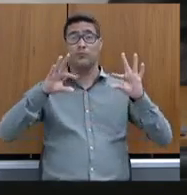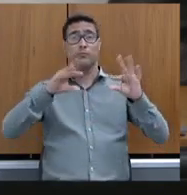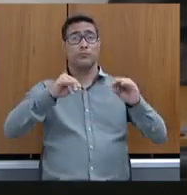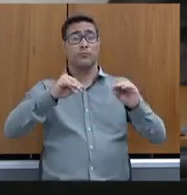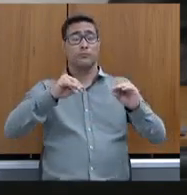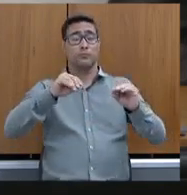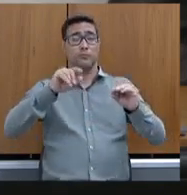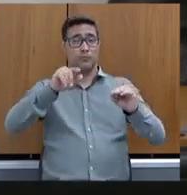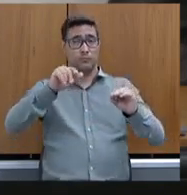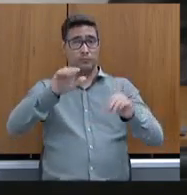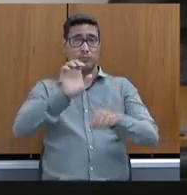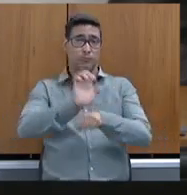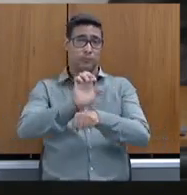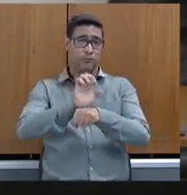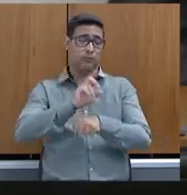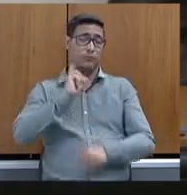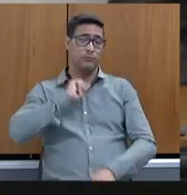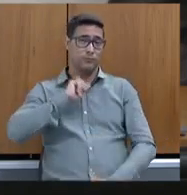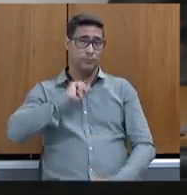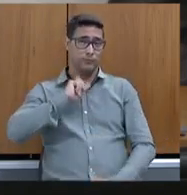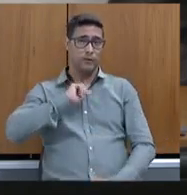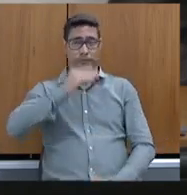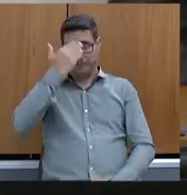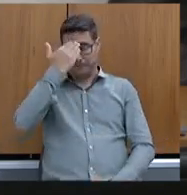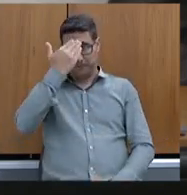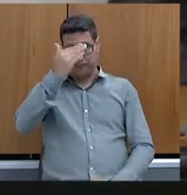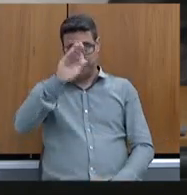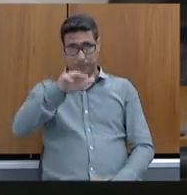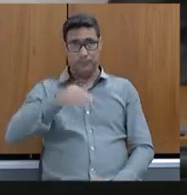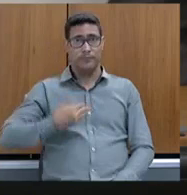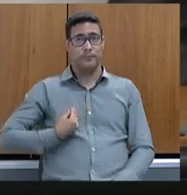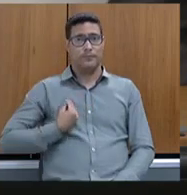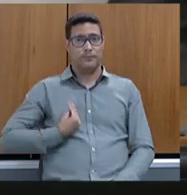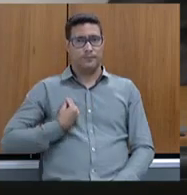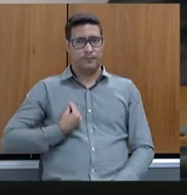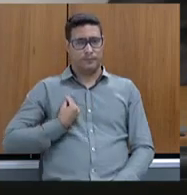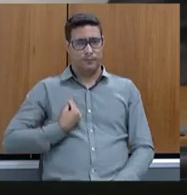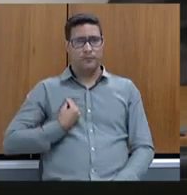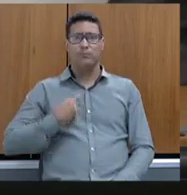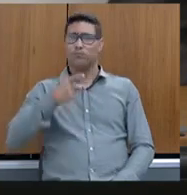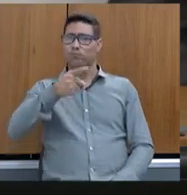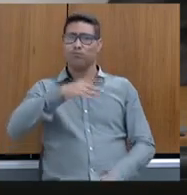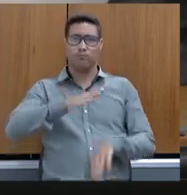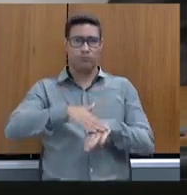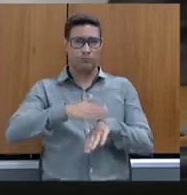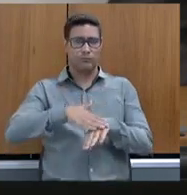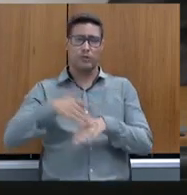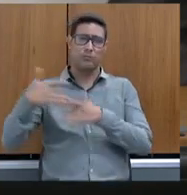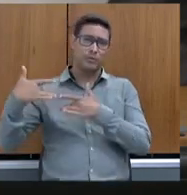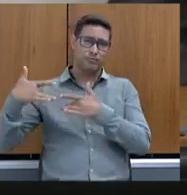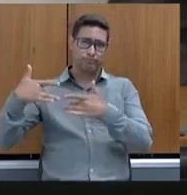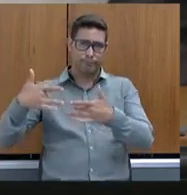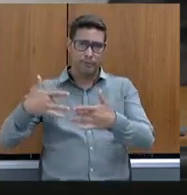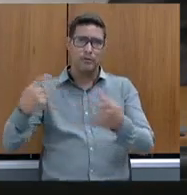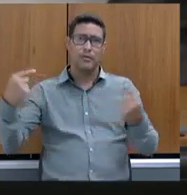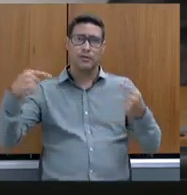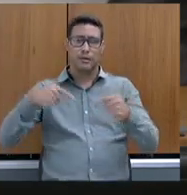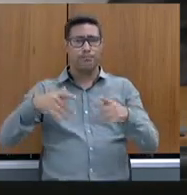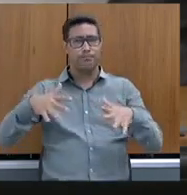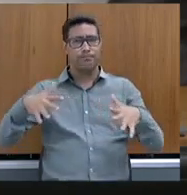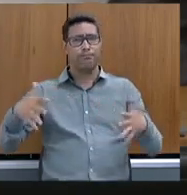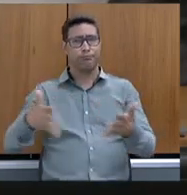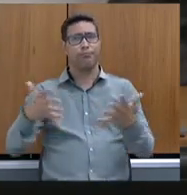então Obrigado Dalmo pela sua participação e sempre pelo sua motivação e incentivo né